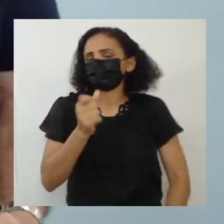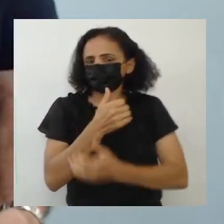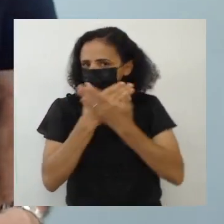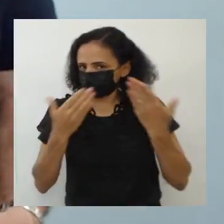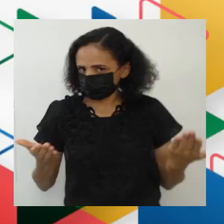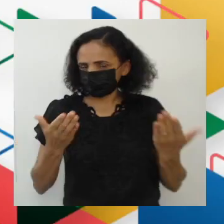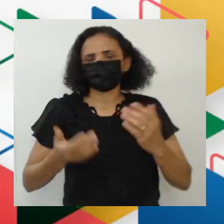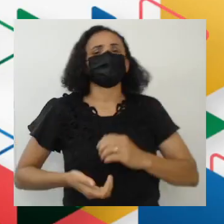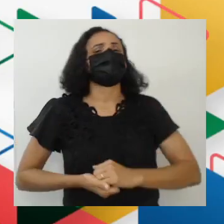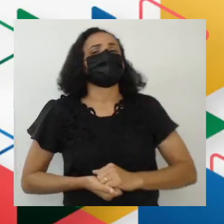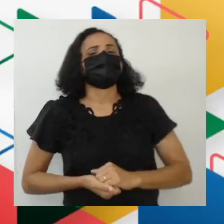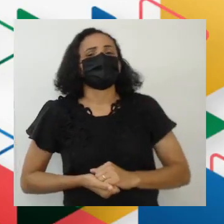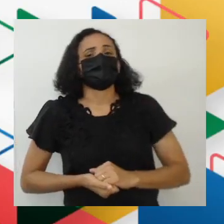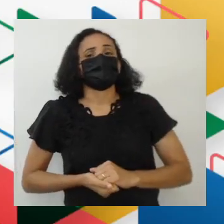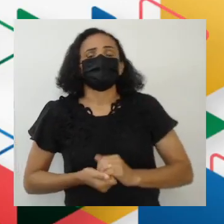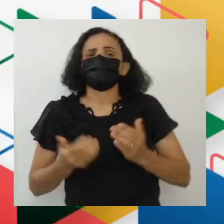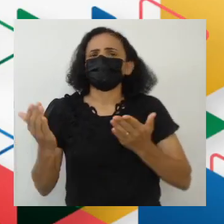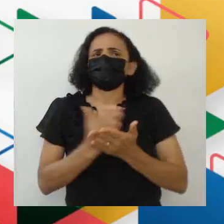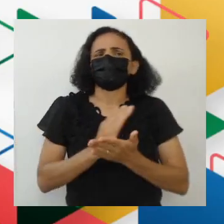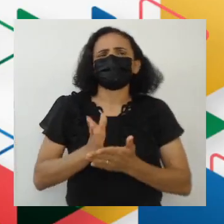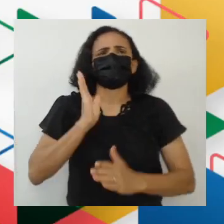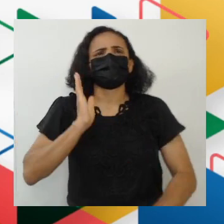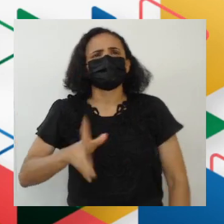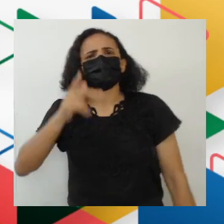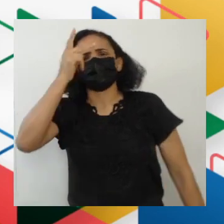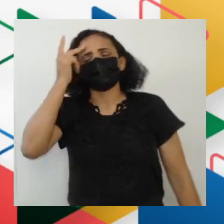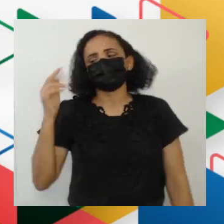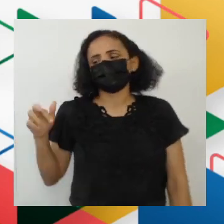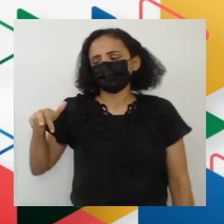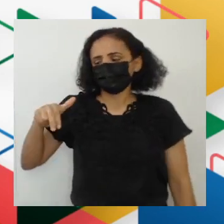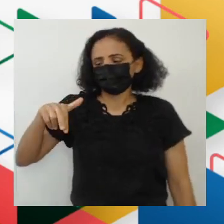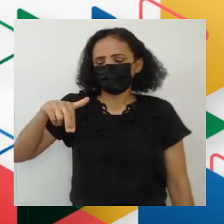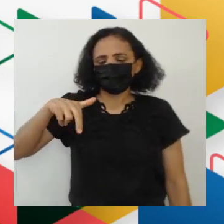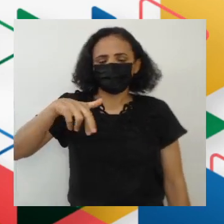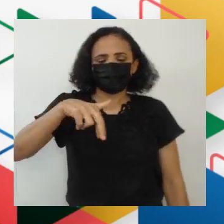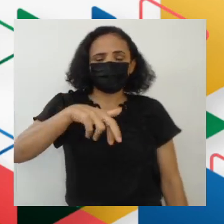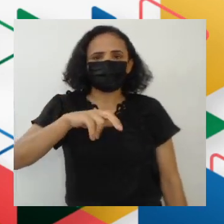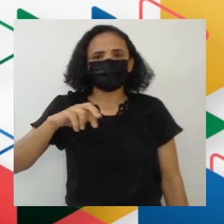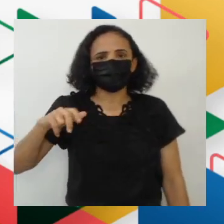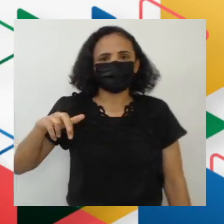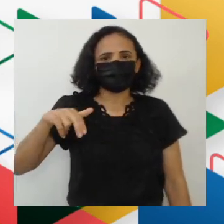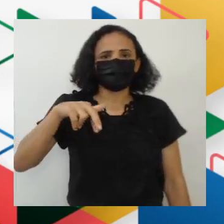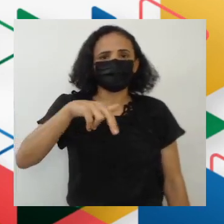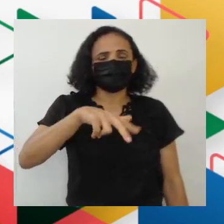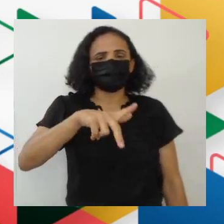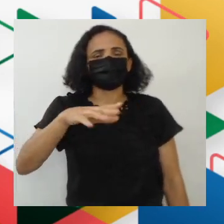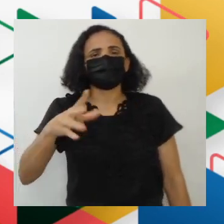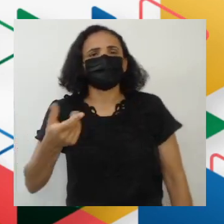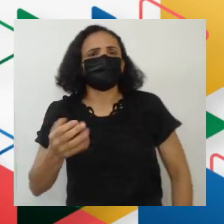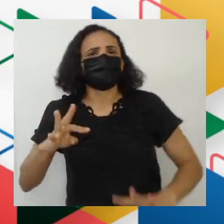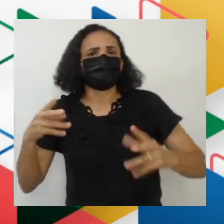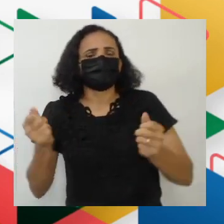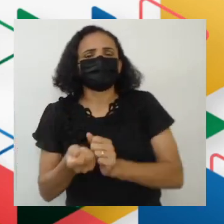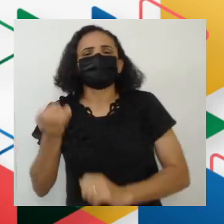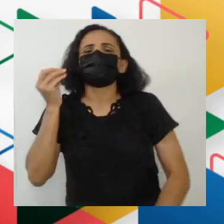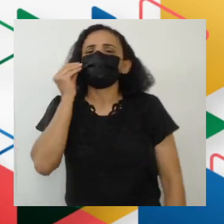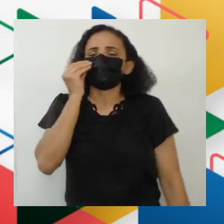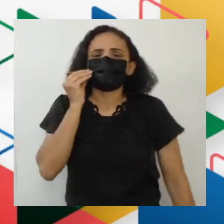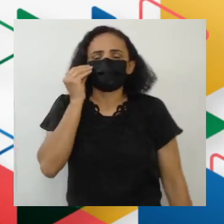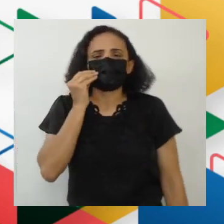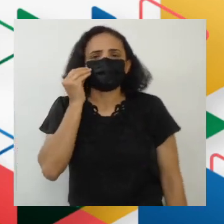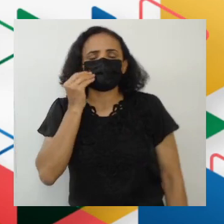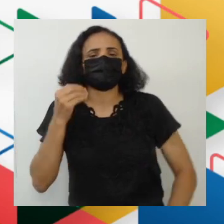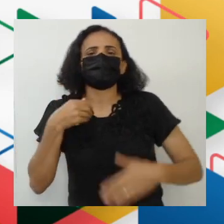tá? Quer dizer, alguém que já caminhou muito, alguém que já andou muito, tem toda uma vivência aí dita